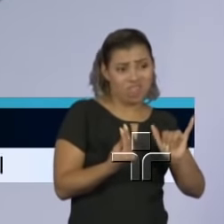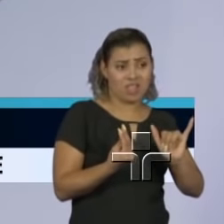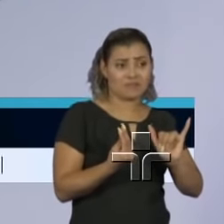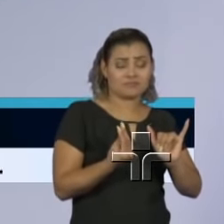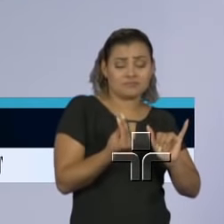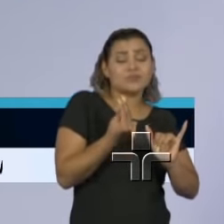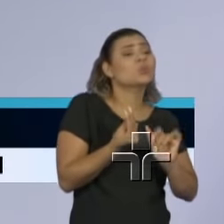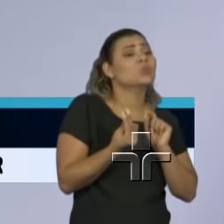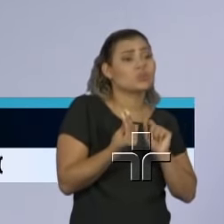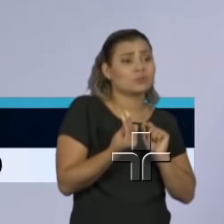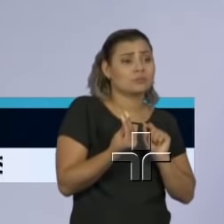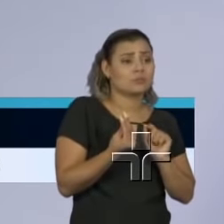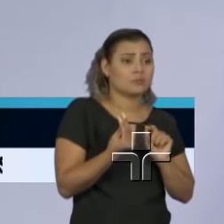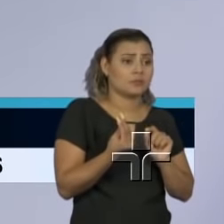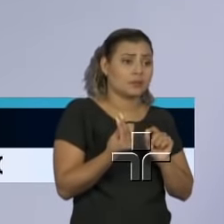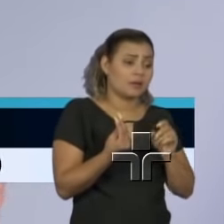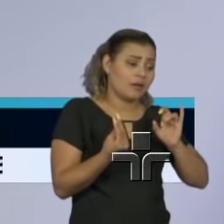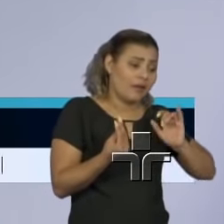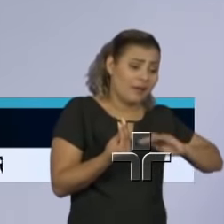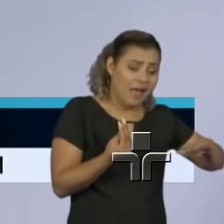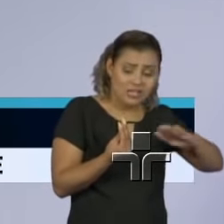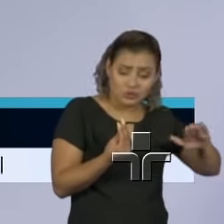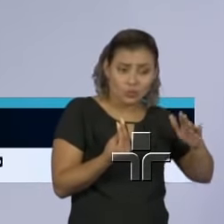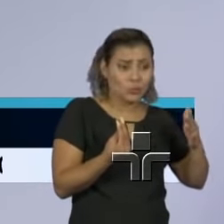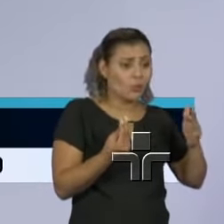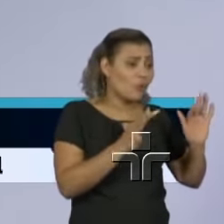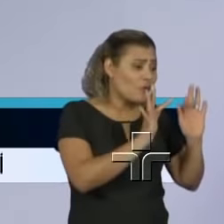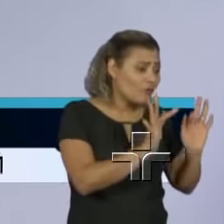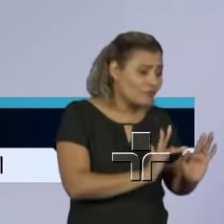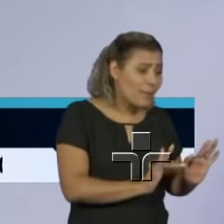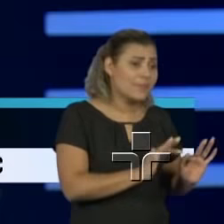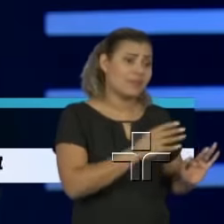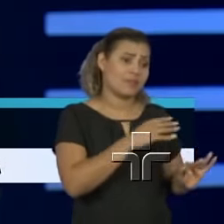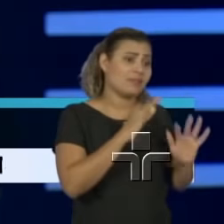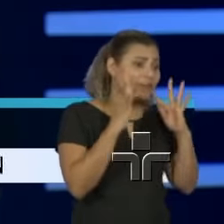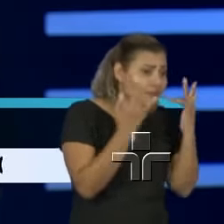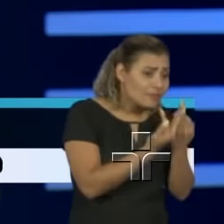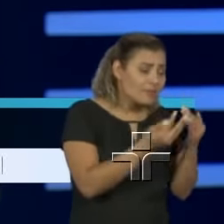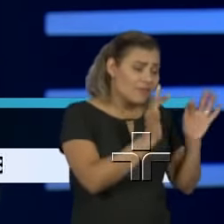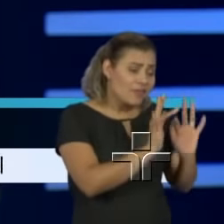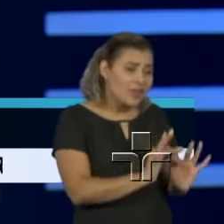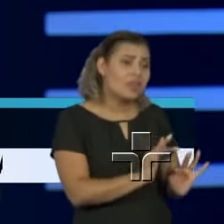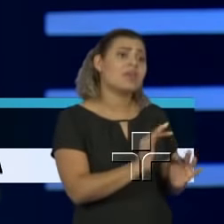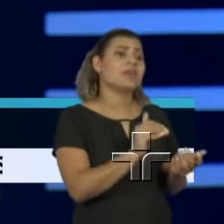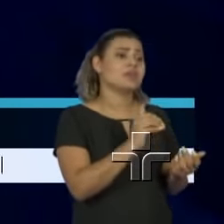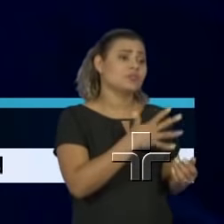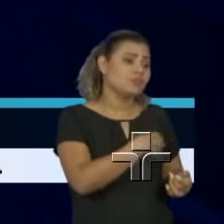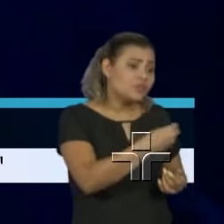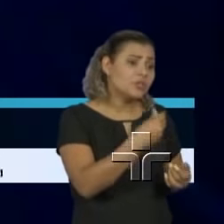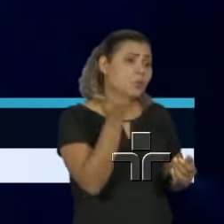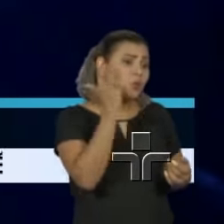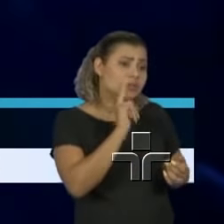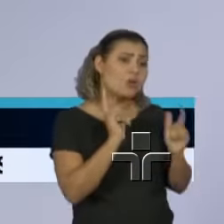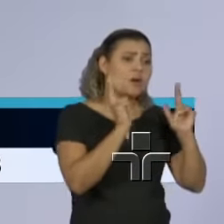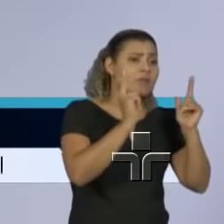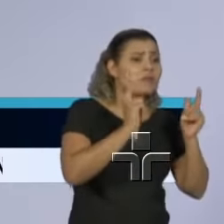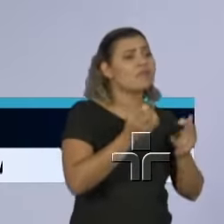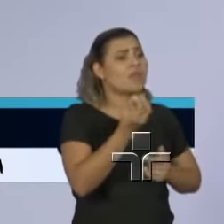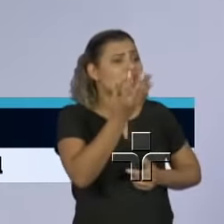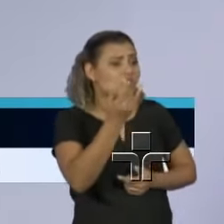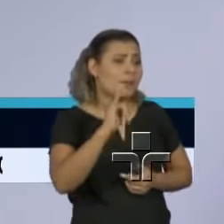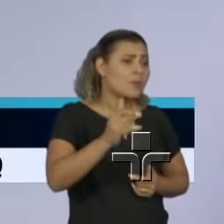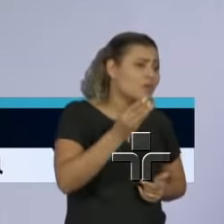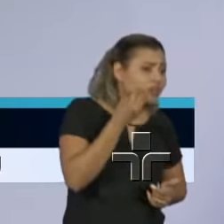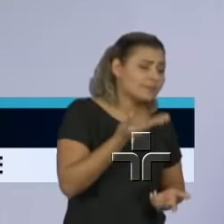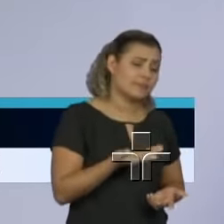positivo, porque o cara gastou um pouco mais, mas o filho ficou alegre, a relação dele com a mulher deu uma melhorada. Então viajou. Então depois dele